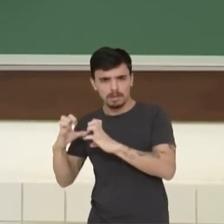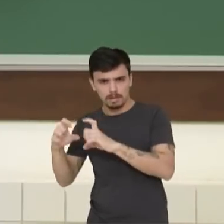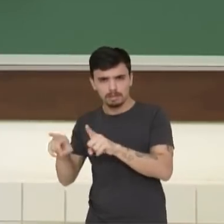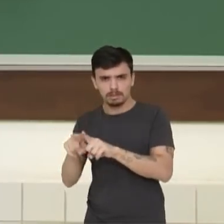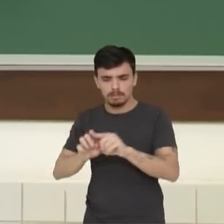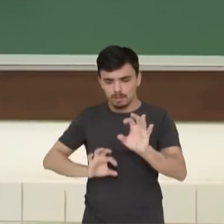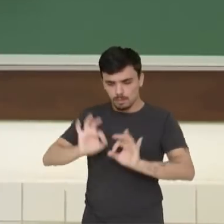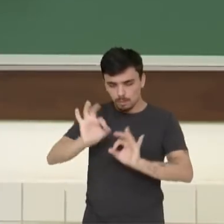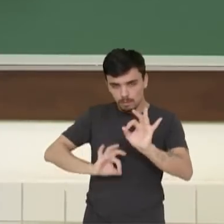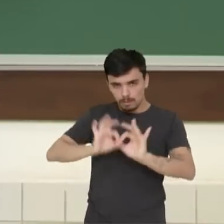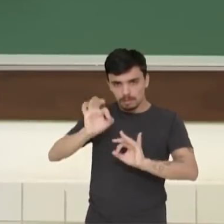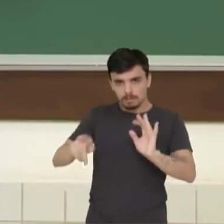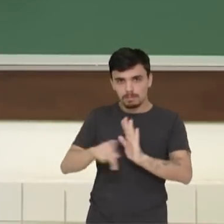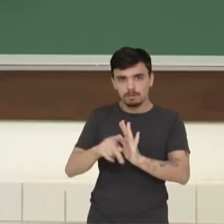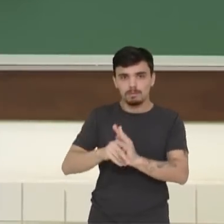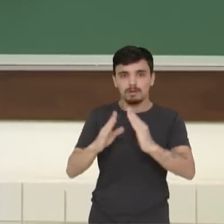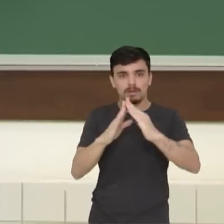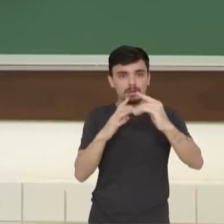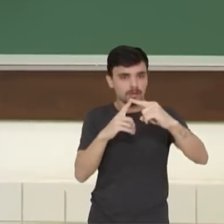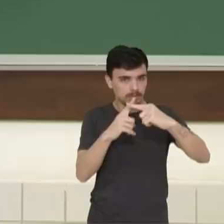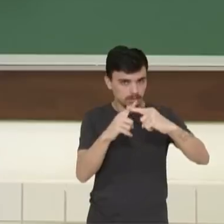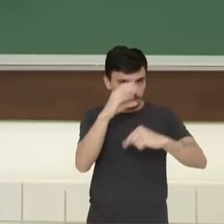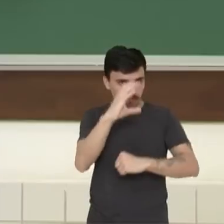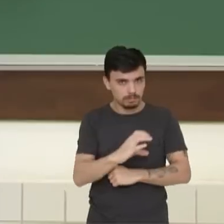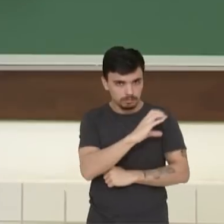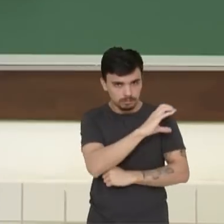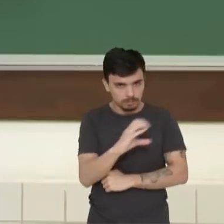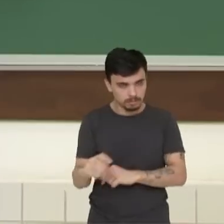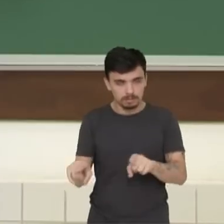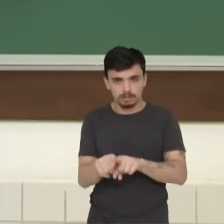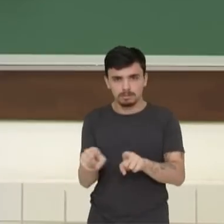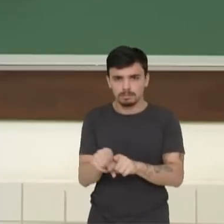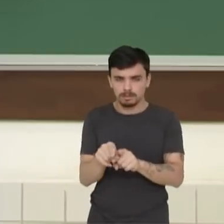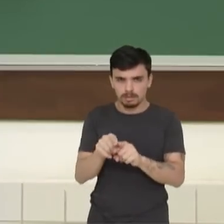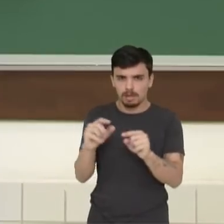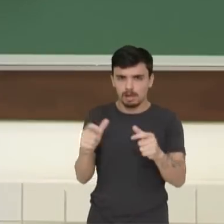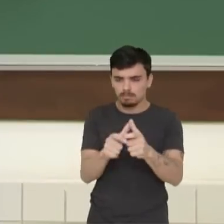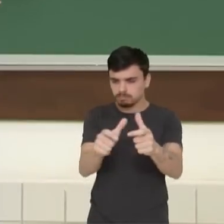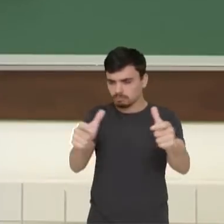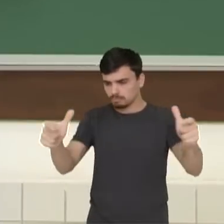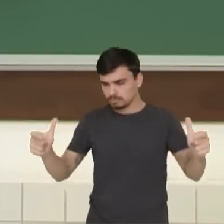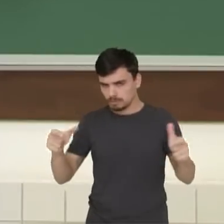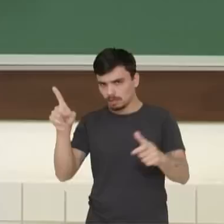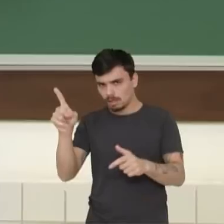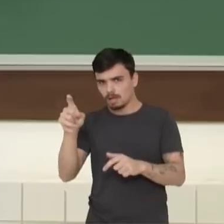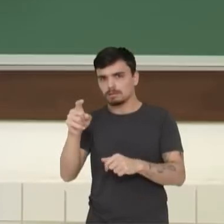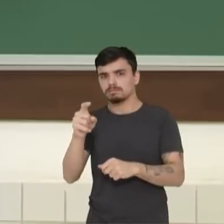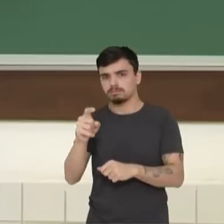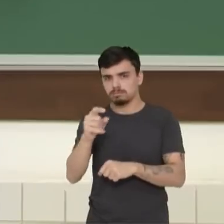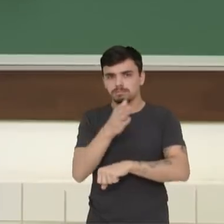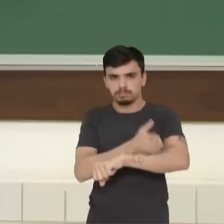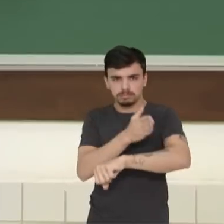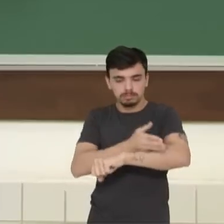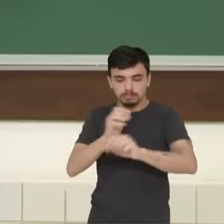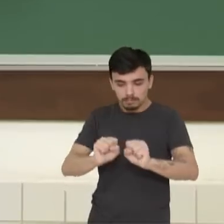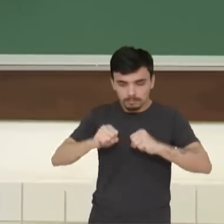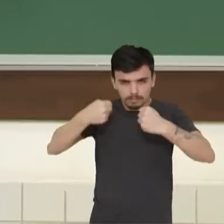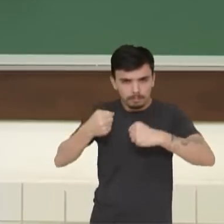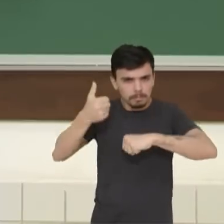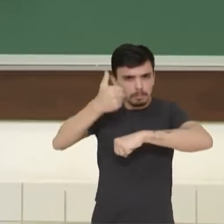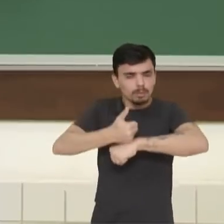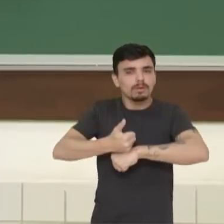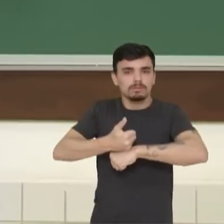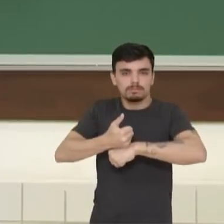foram organizados pela Igreja Católica, a grande instituição da Idade Média, mais poderosa,